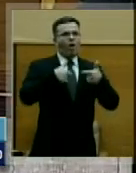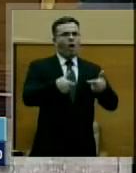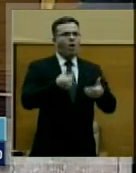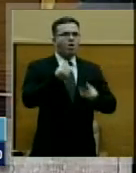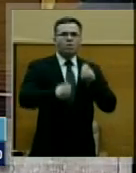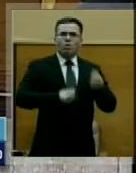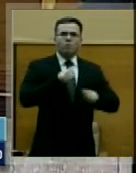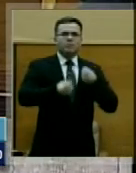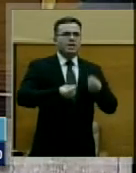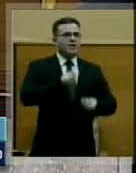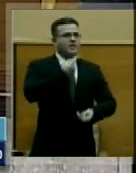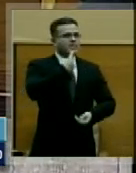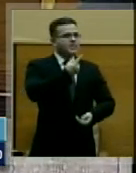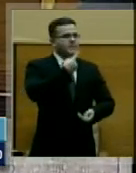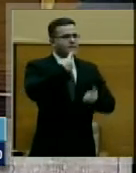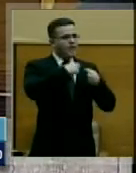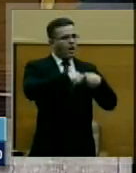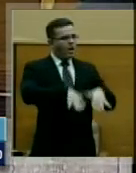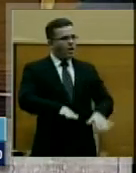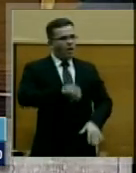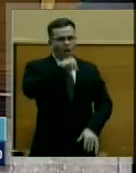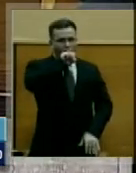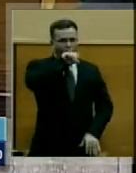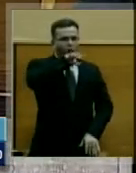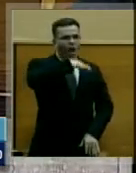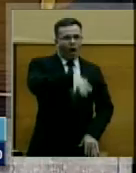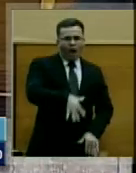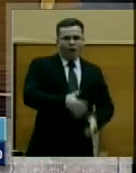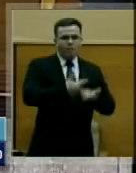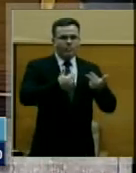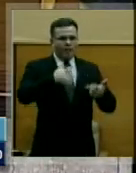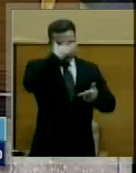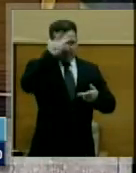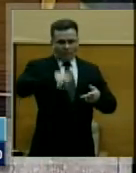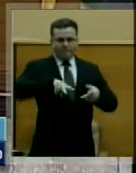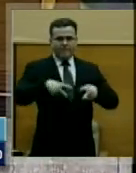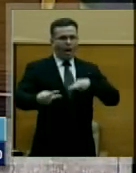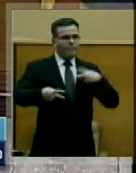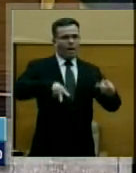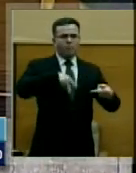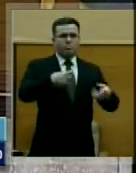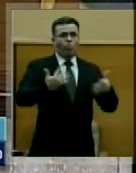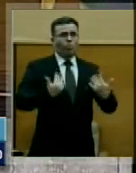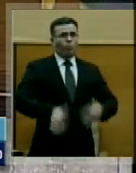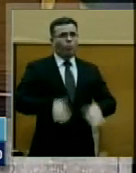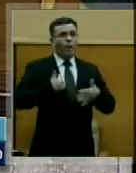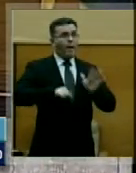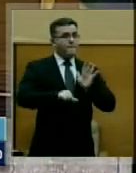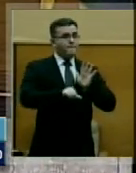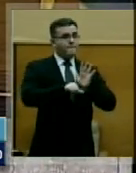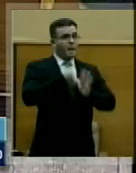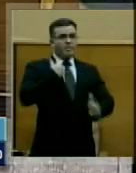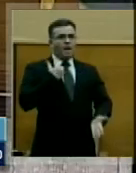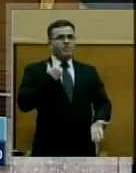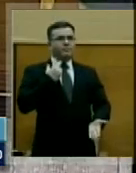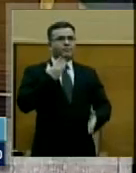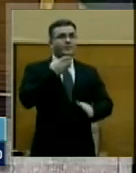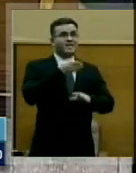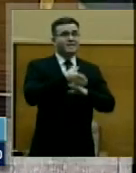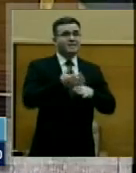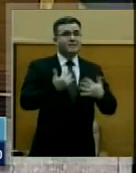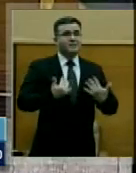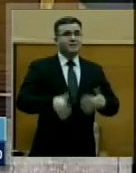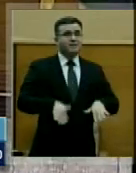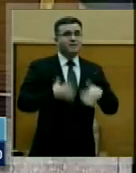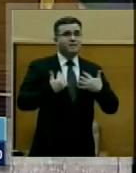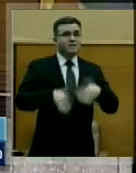de sangue, o que tinha de vômito, o que tinha de gente desmaiada, e para alguém que entra a primeira vez numa sala daquela, você fica